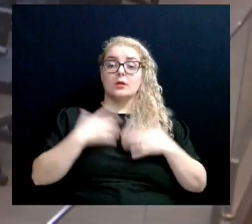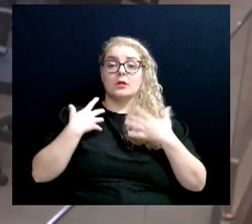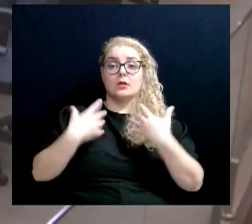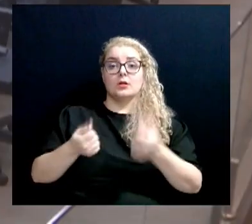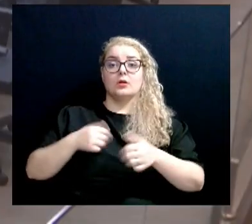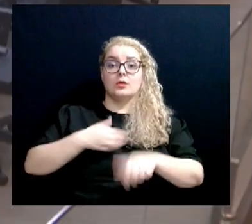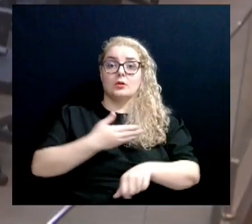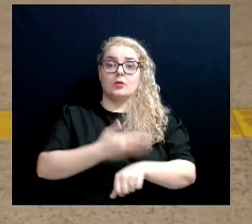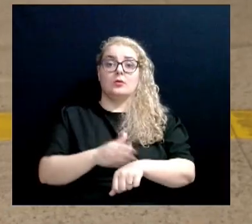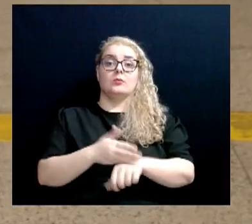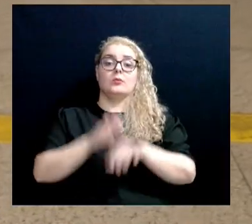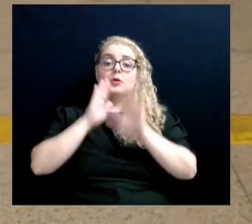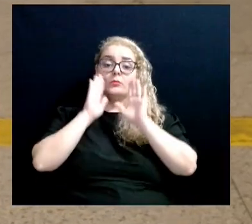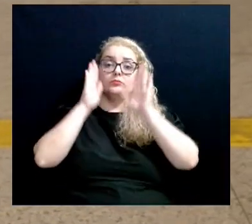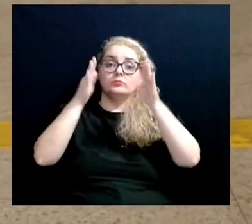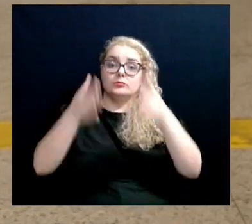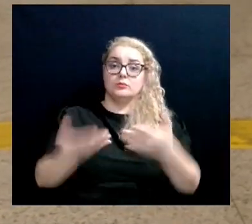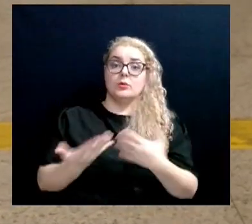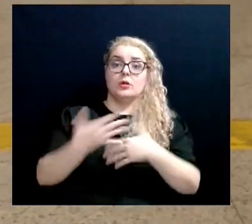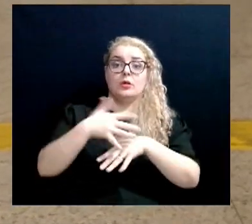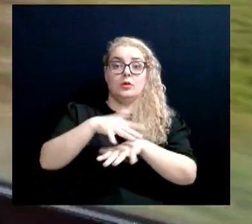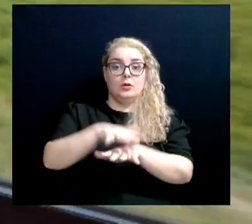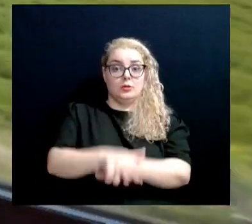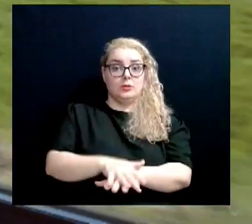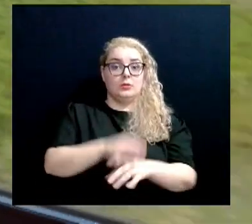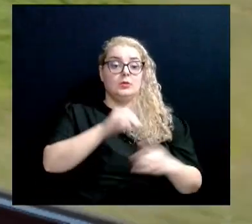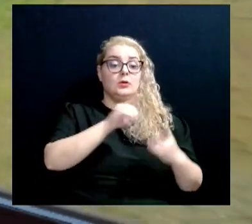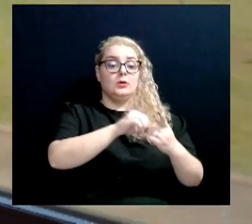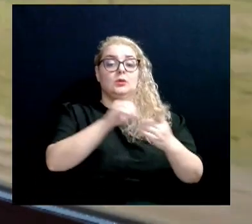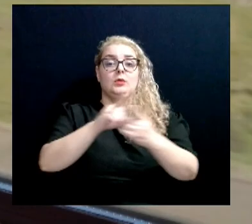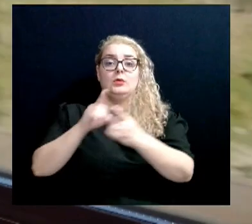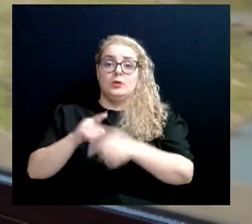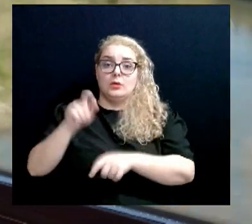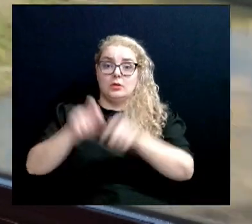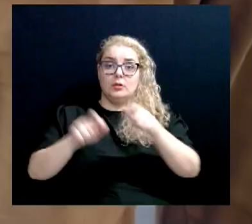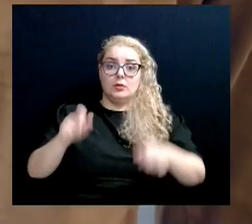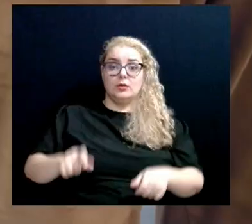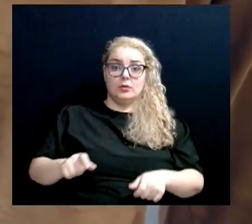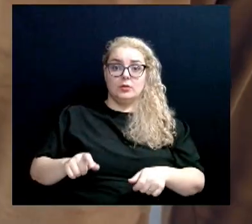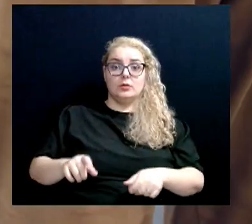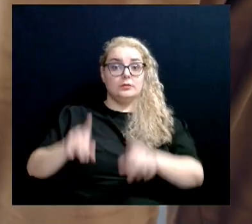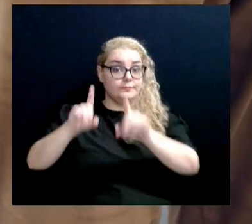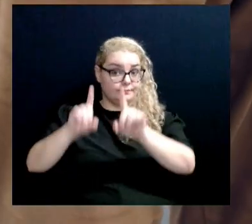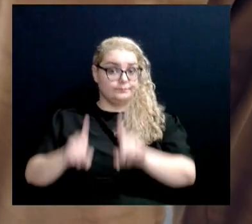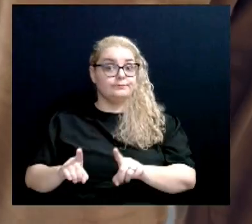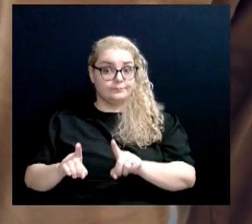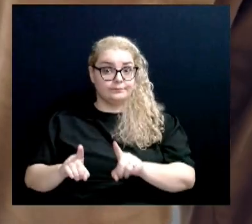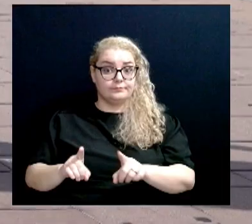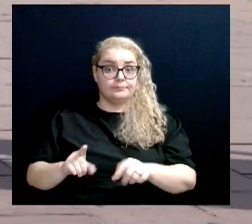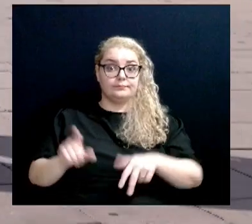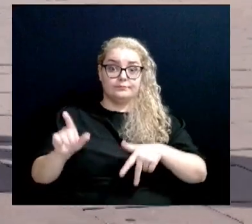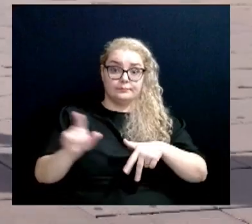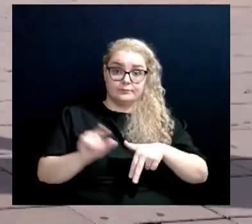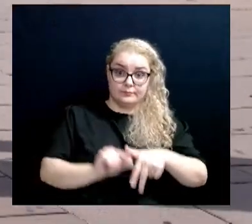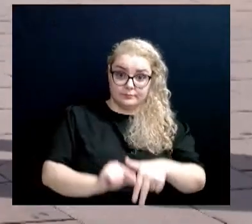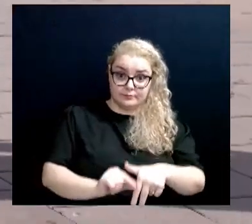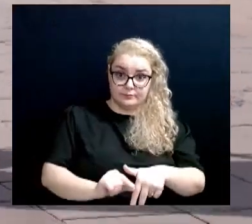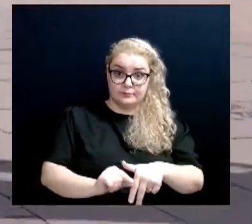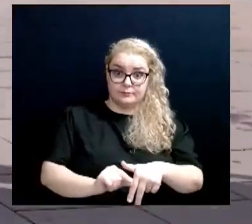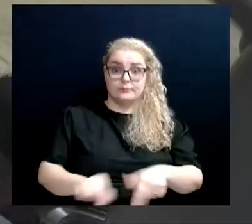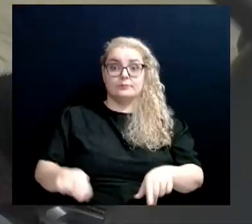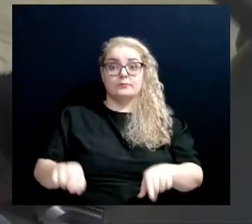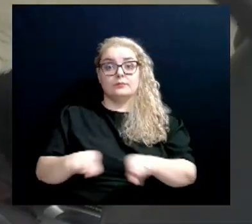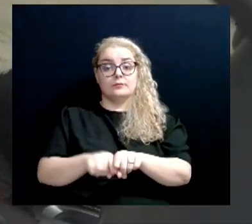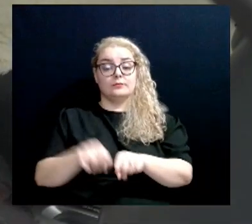práticas voltadas à inclusão e ao atendimento de pessoas com deficiência, mobilidade reduzida, idosos